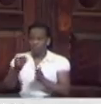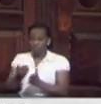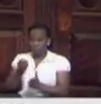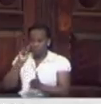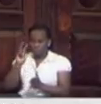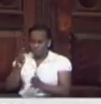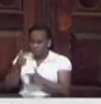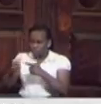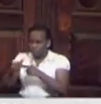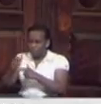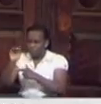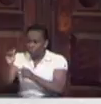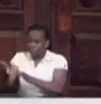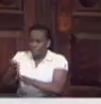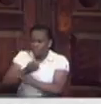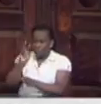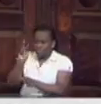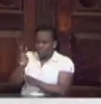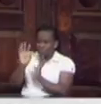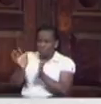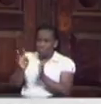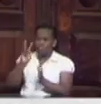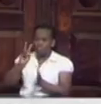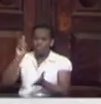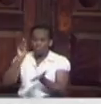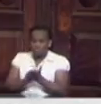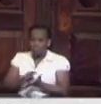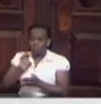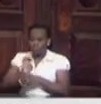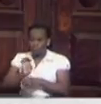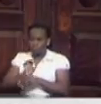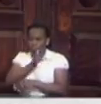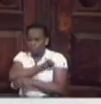antevendo a crise, com a visão real do Estado,